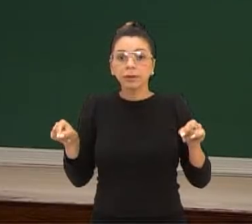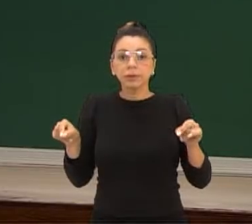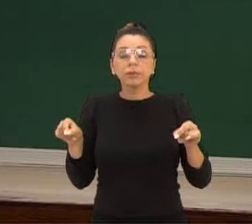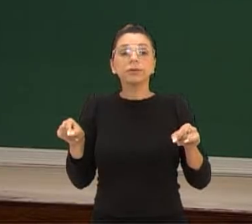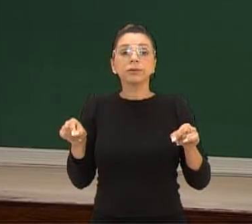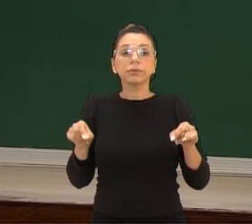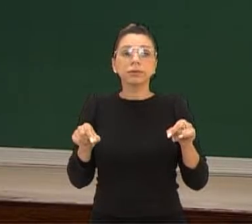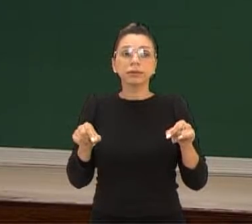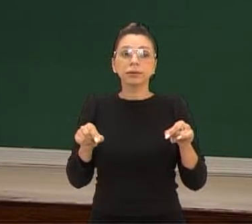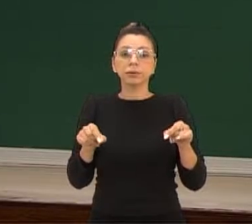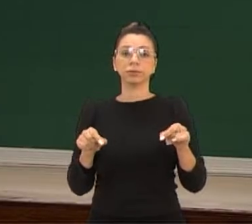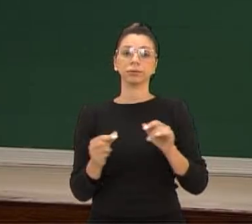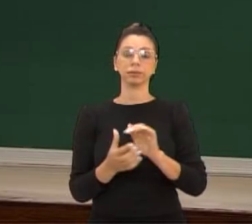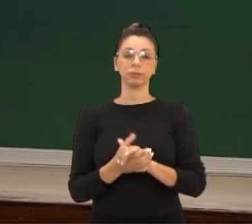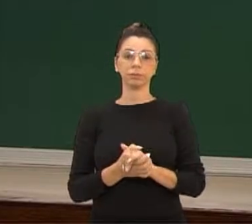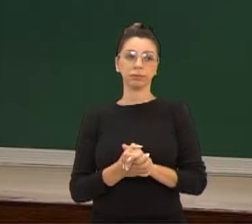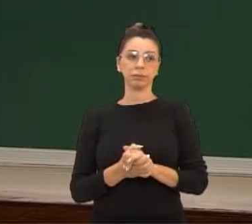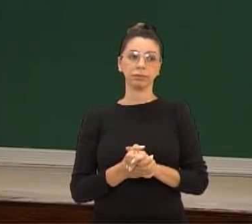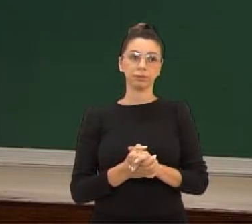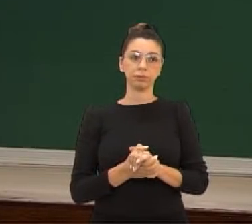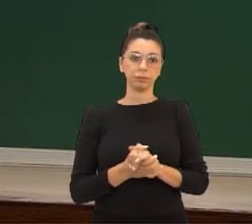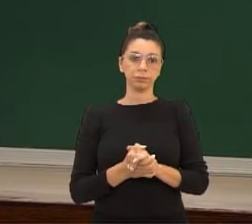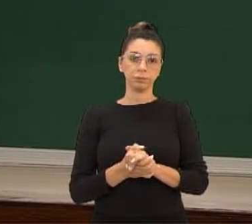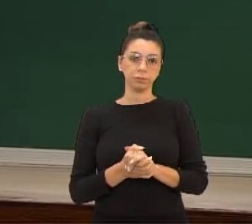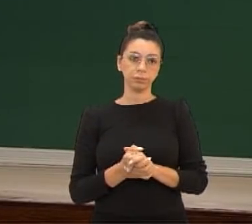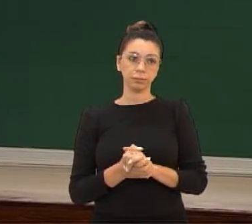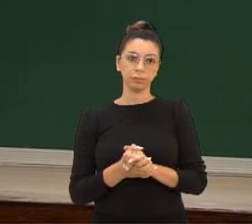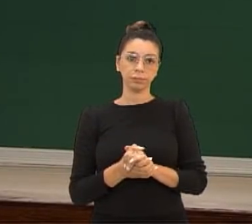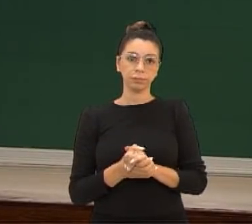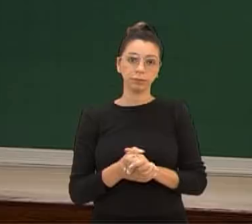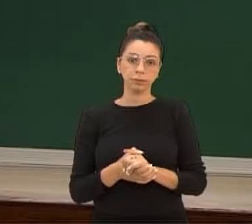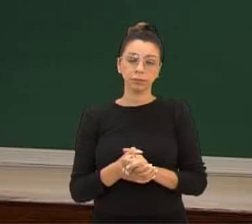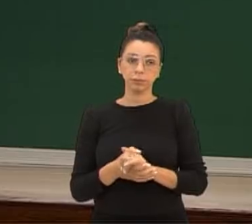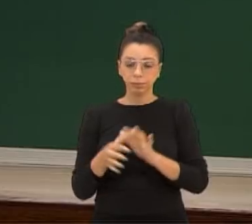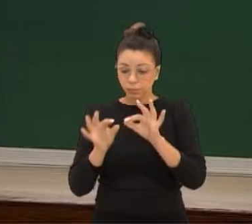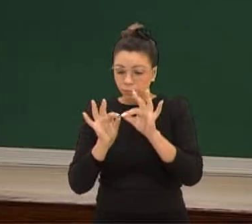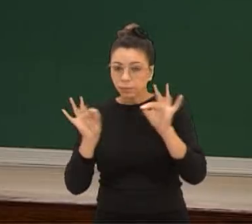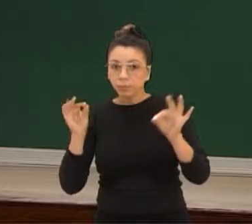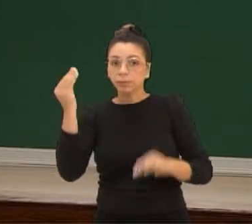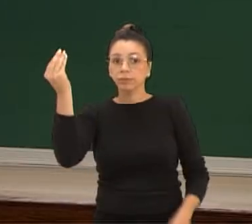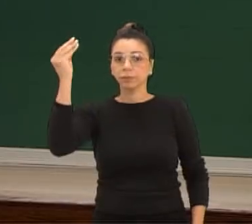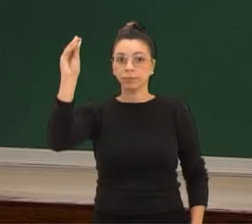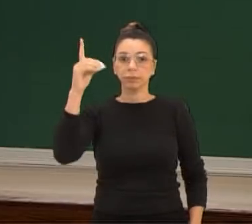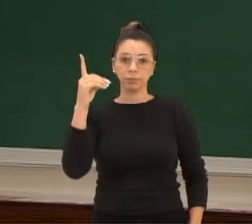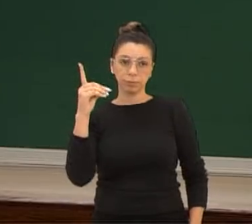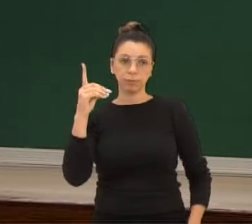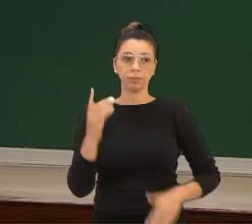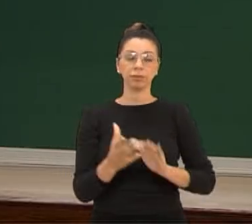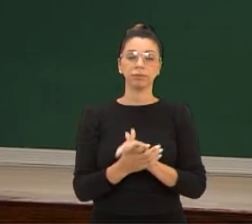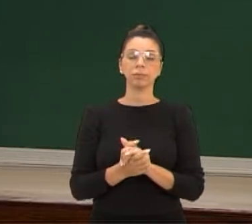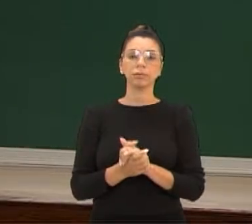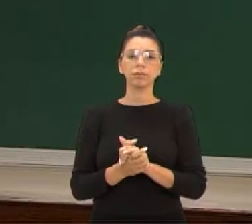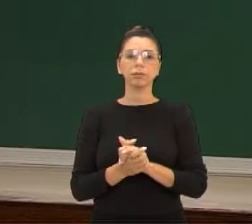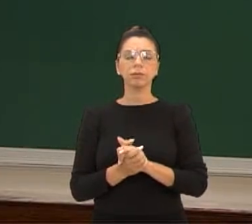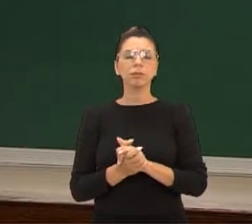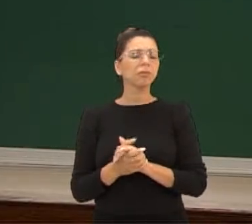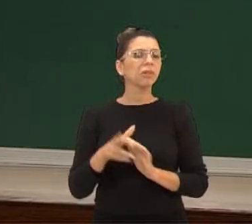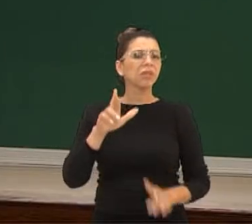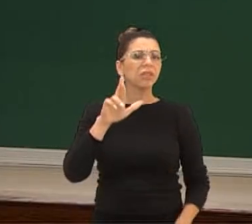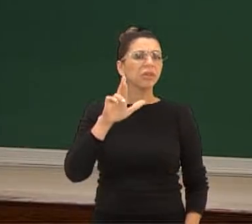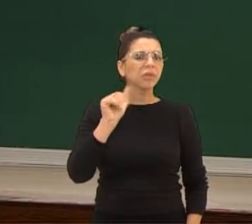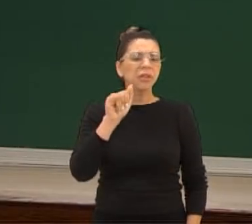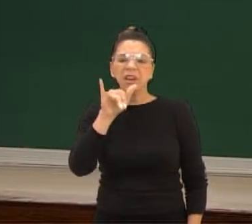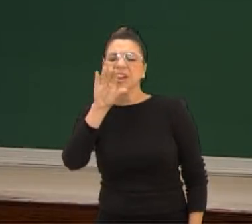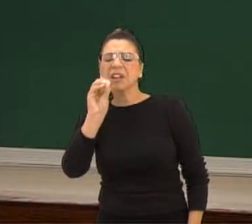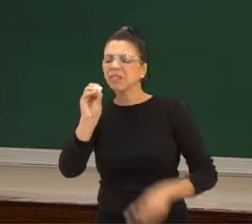você mediu com a reguinha. Então você vai colocar as medidas do diâmetro, tá? E o raio, hein? O que